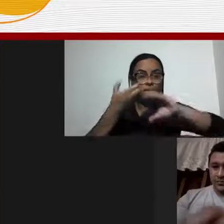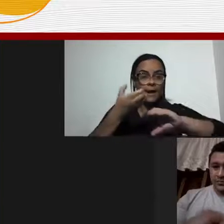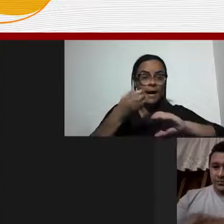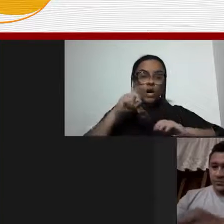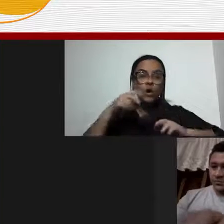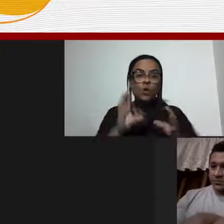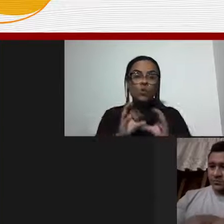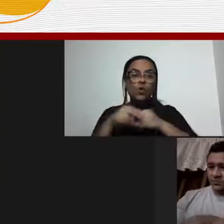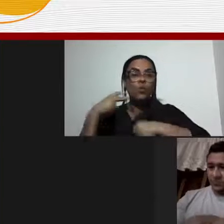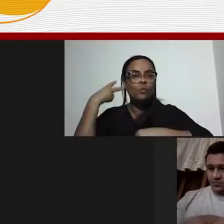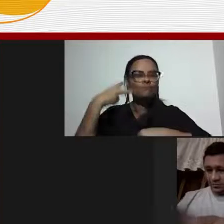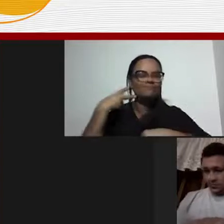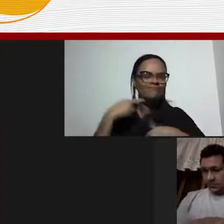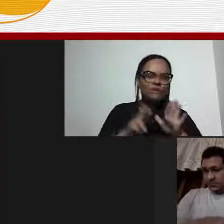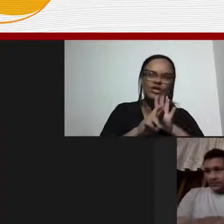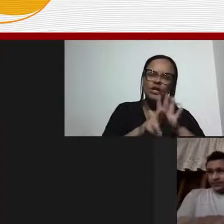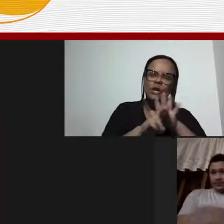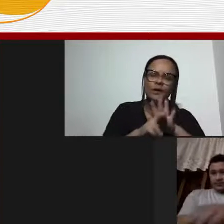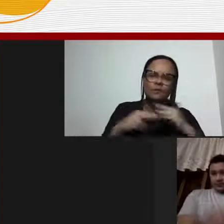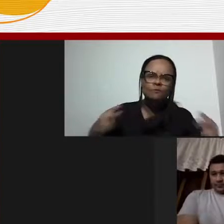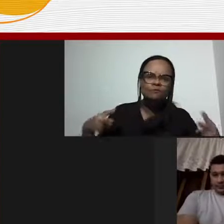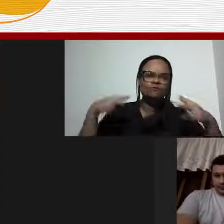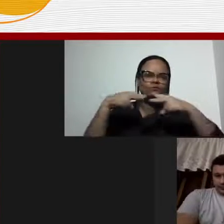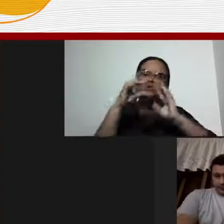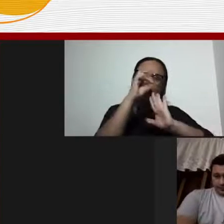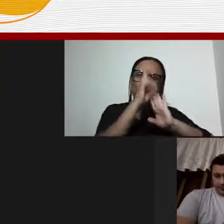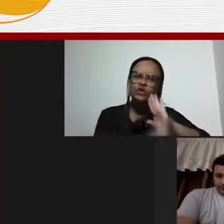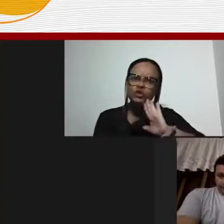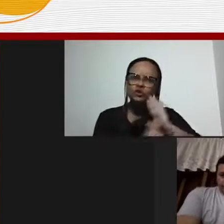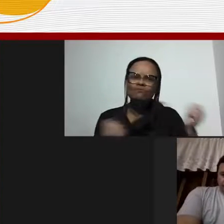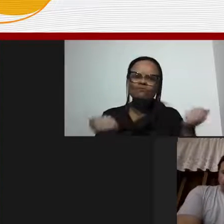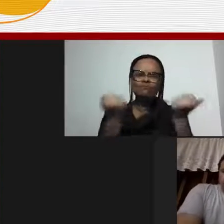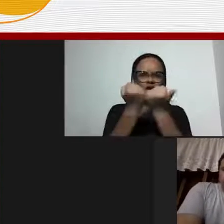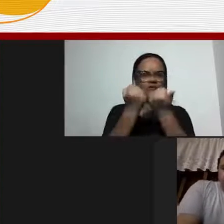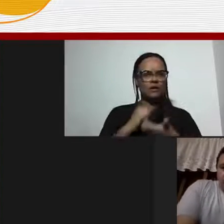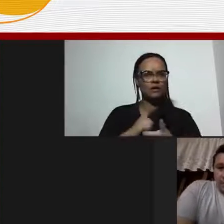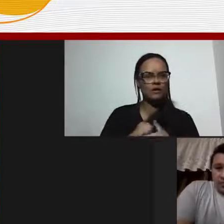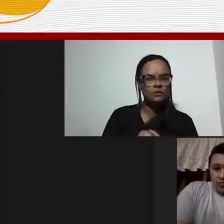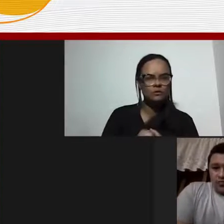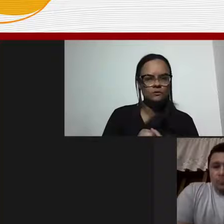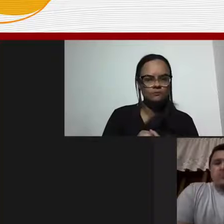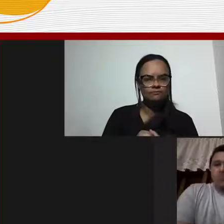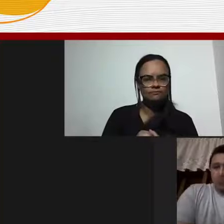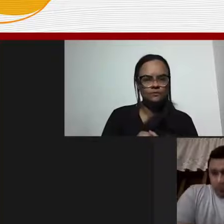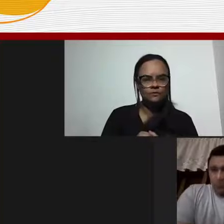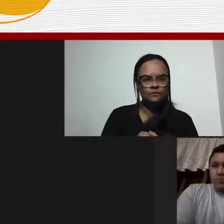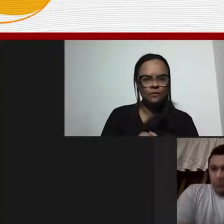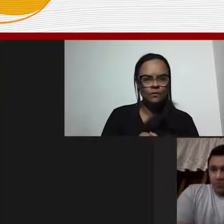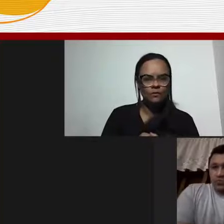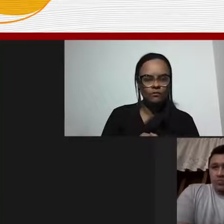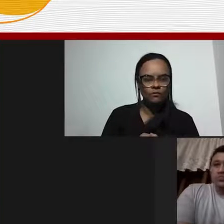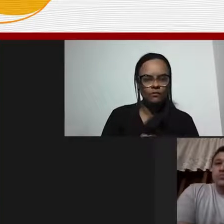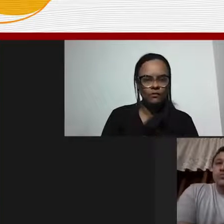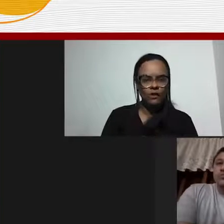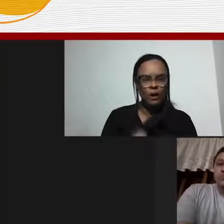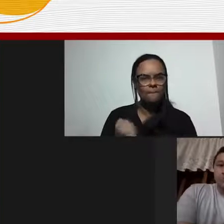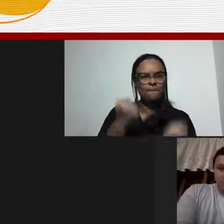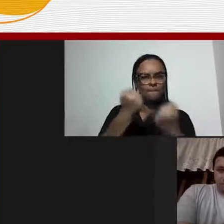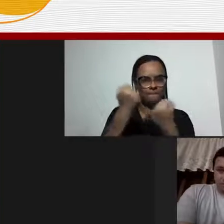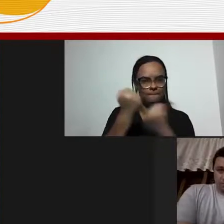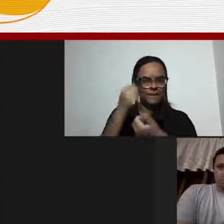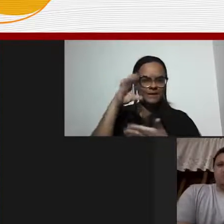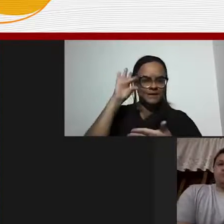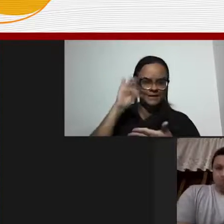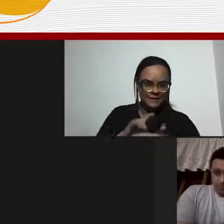representar, para colher os nossos direitos, defender os nossos direitos. E é nesse sentido que a gente tem que apoiar